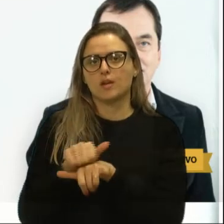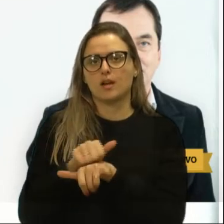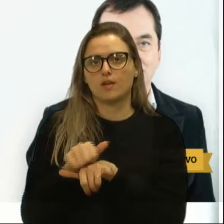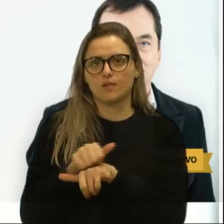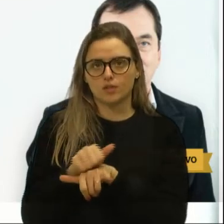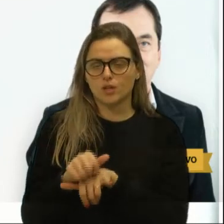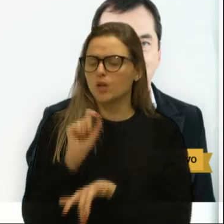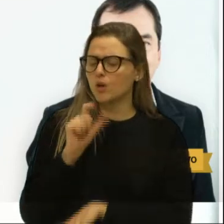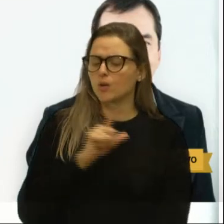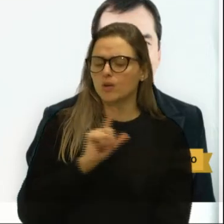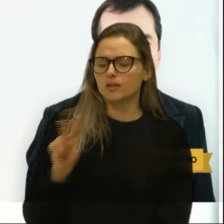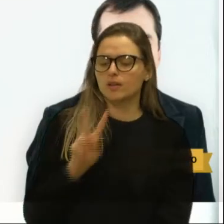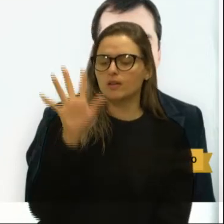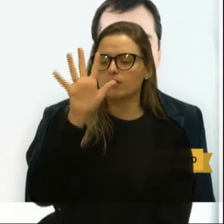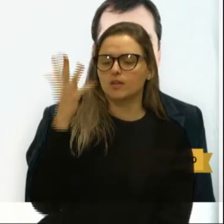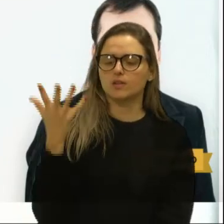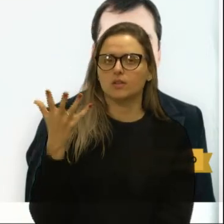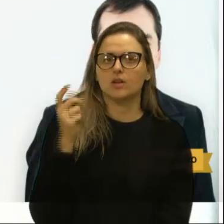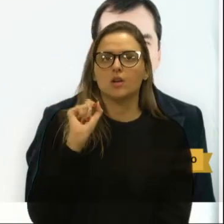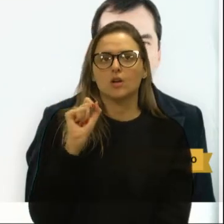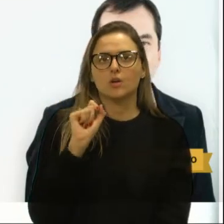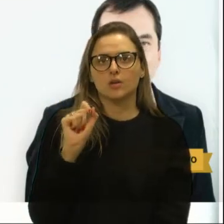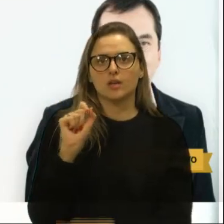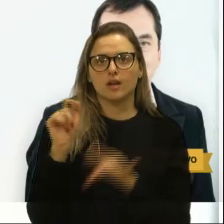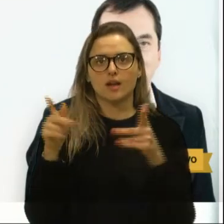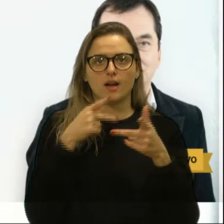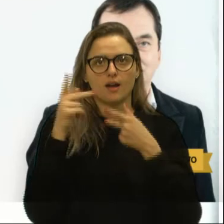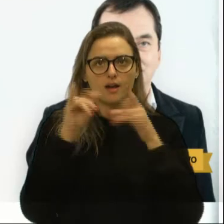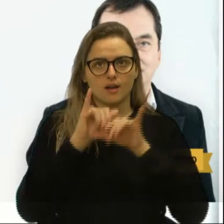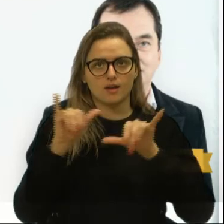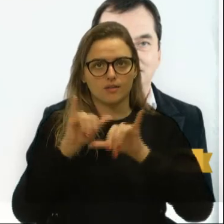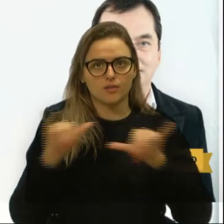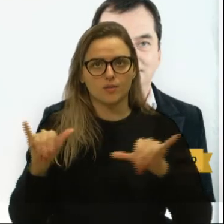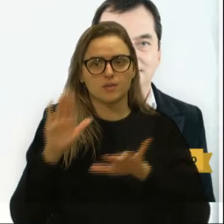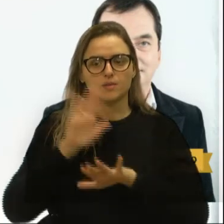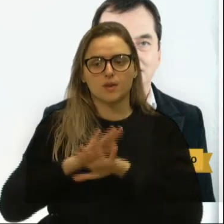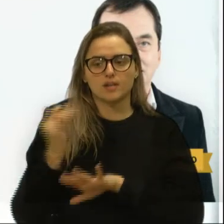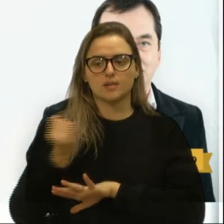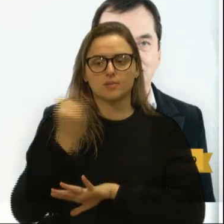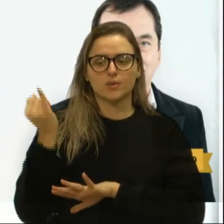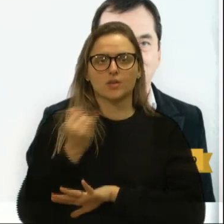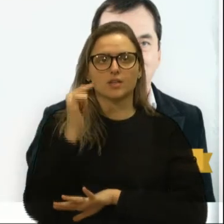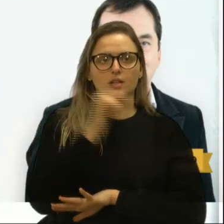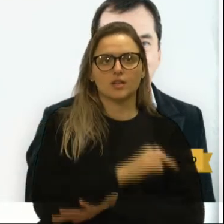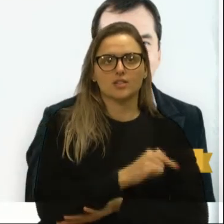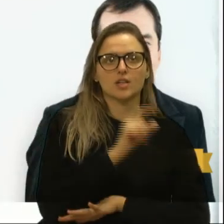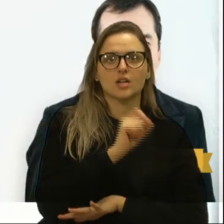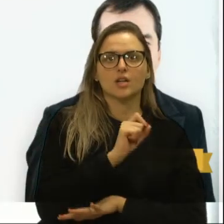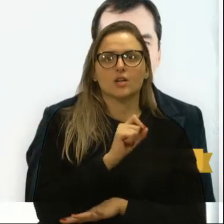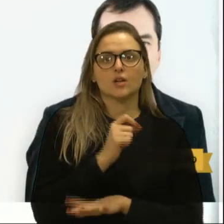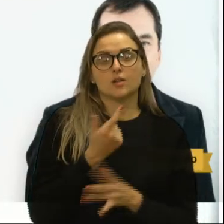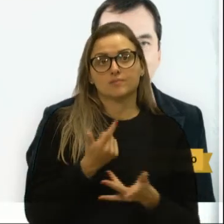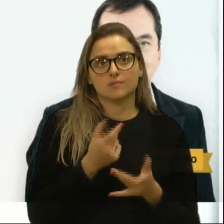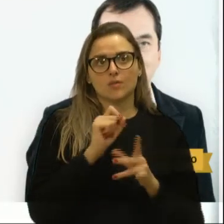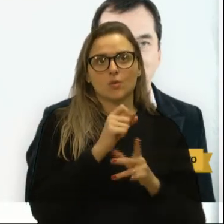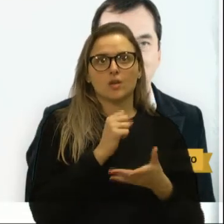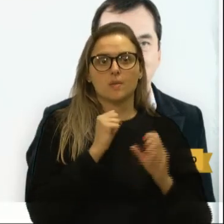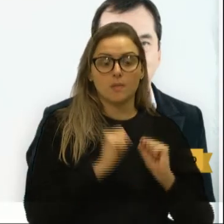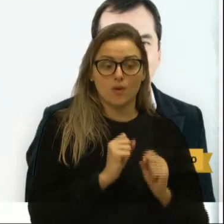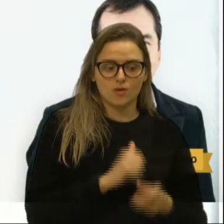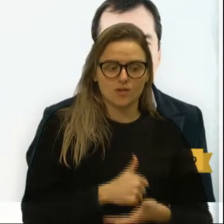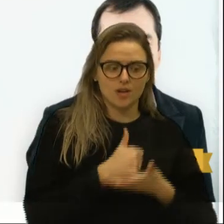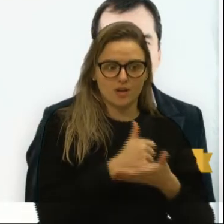no Brasil? O vazamento ficou maior do que o pacote. O pacote que pode dar